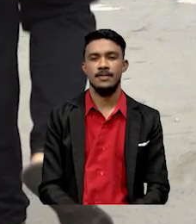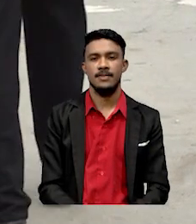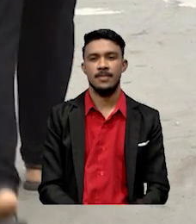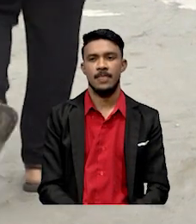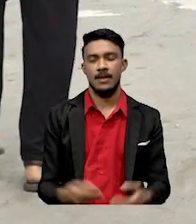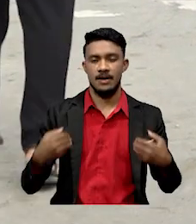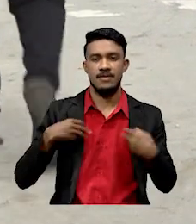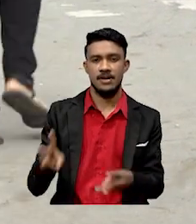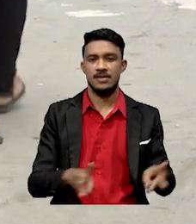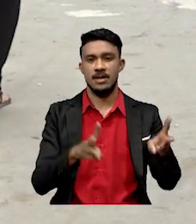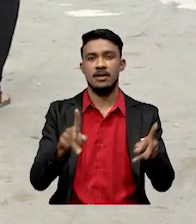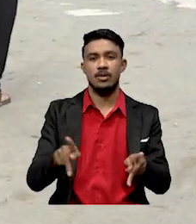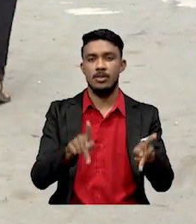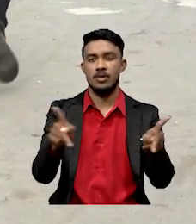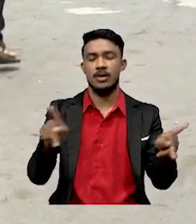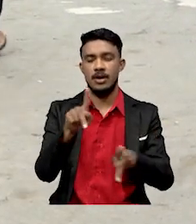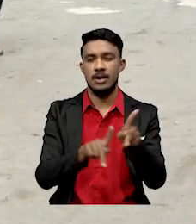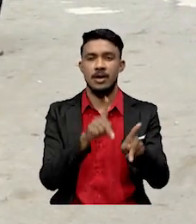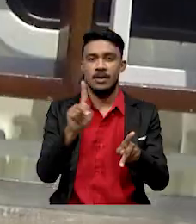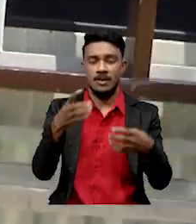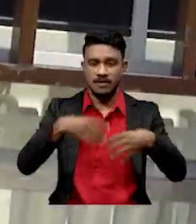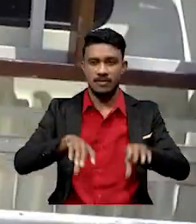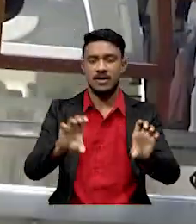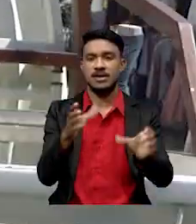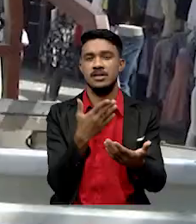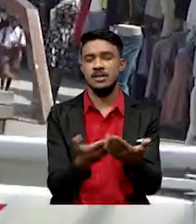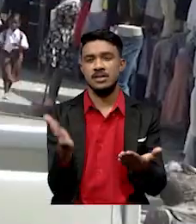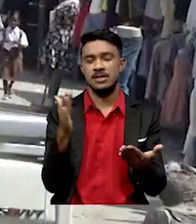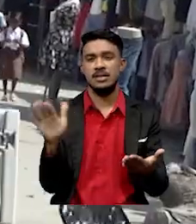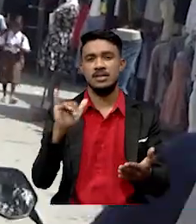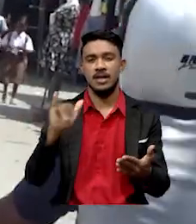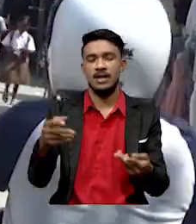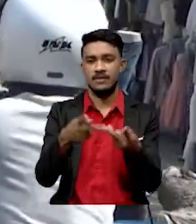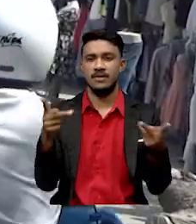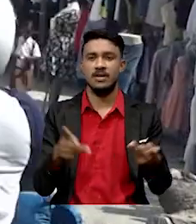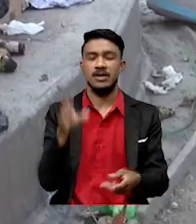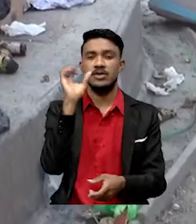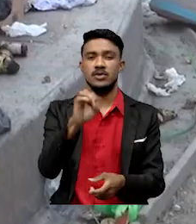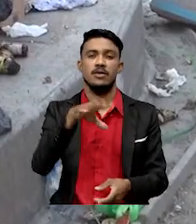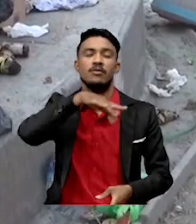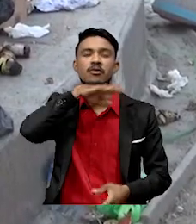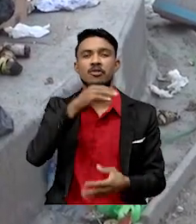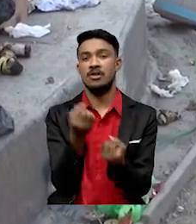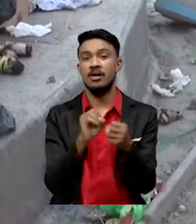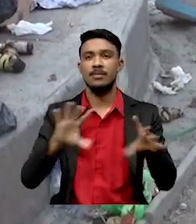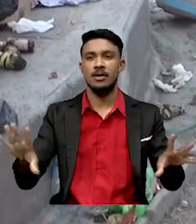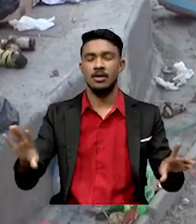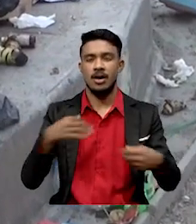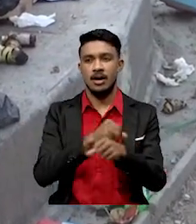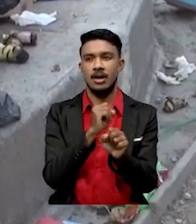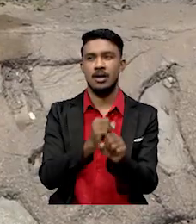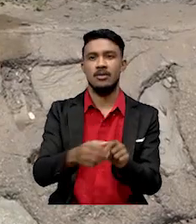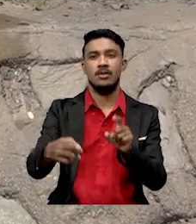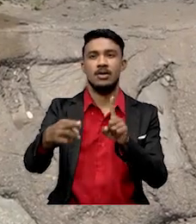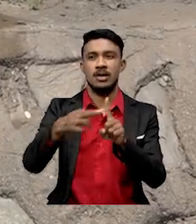E a estrada pública Mos, negociante Sira utiliza ona ba atividade de negócio. Suelixo Mozarebirudet, Hari Cruz Kikawang